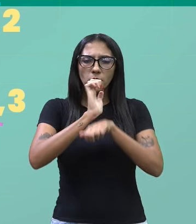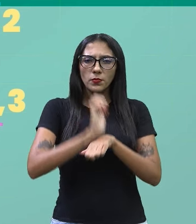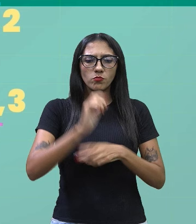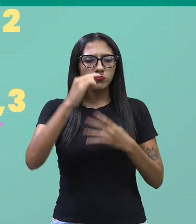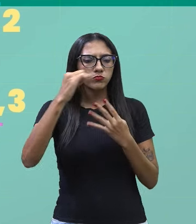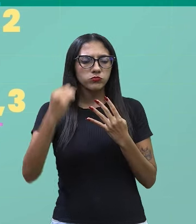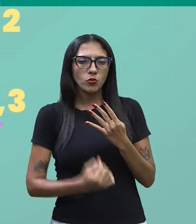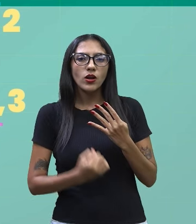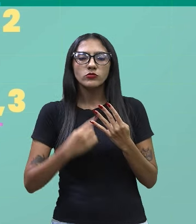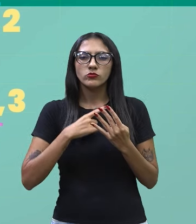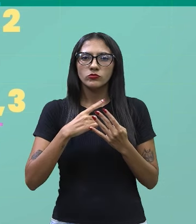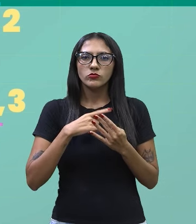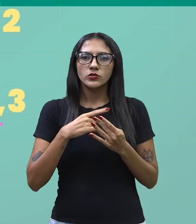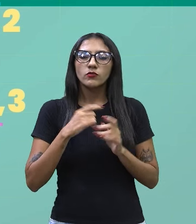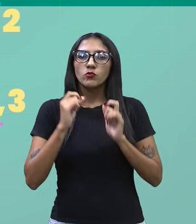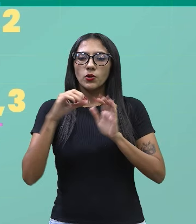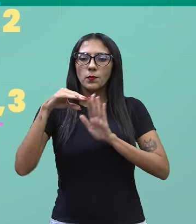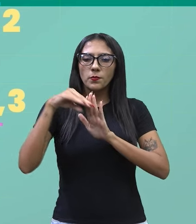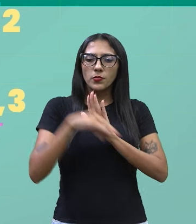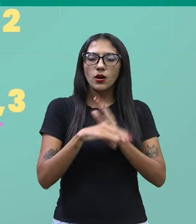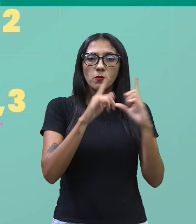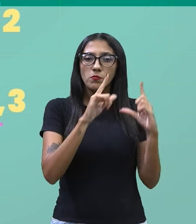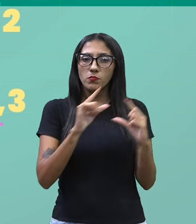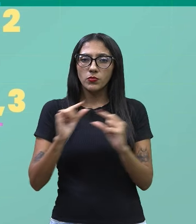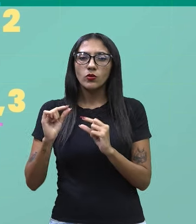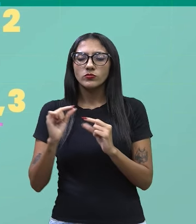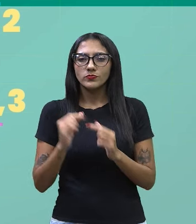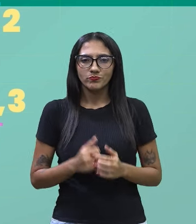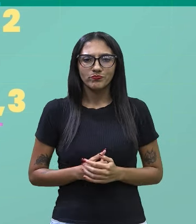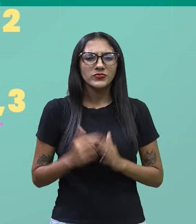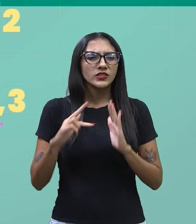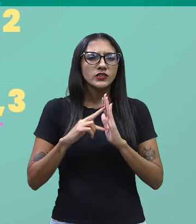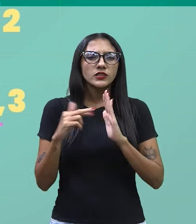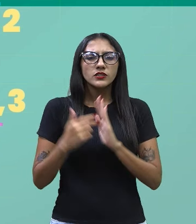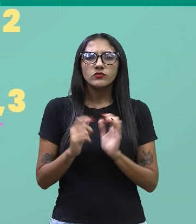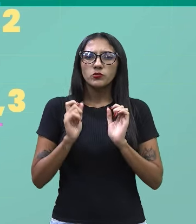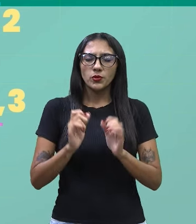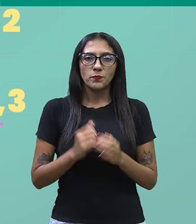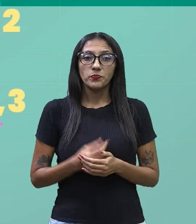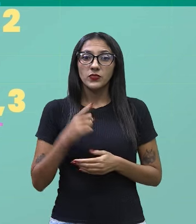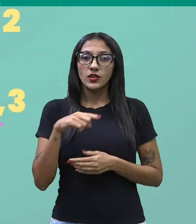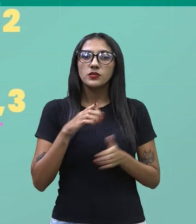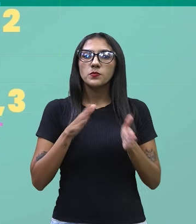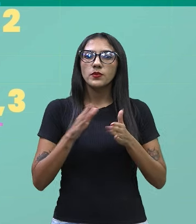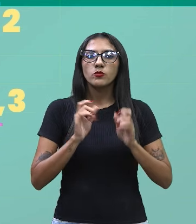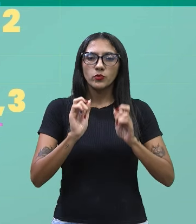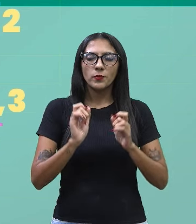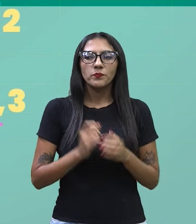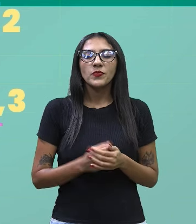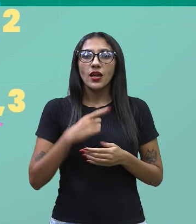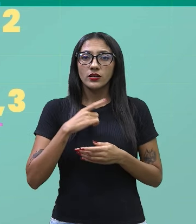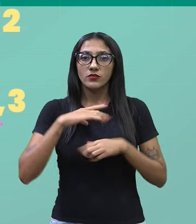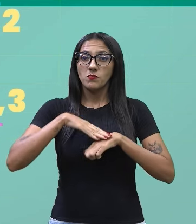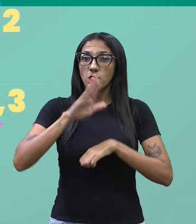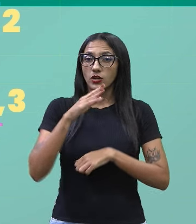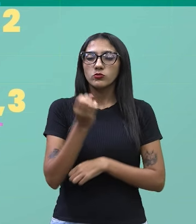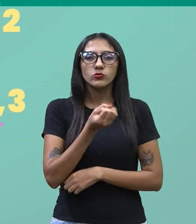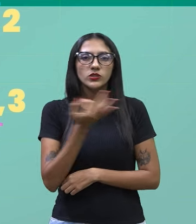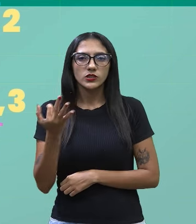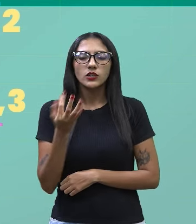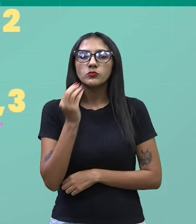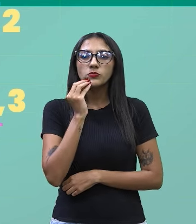foi menor a taxa de desocupação isso quer dizer que nesse período teve gerou-se mais empregos tá legal